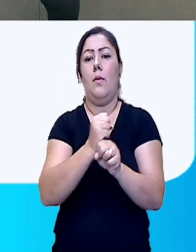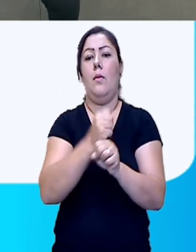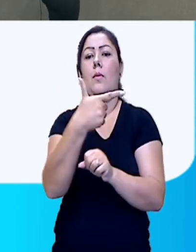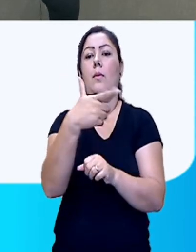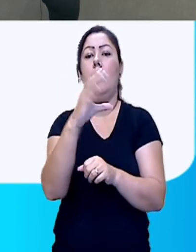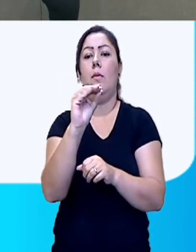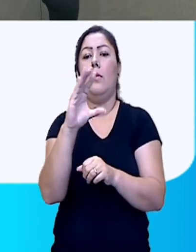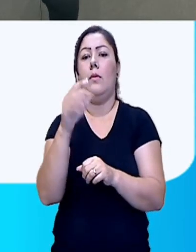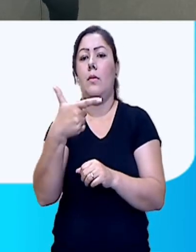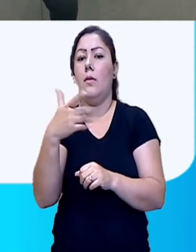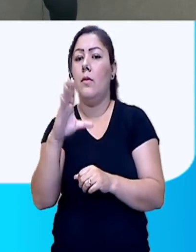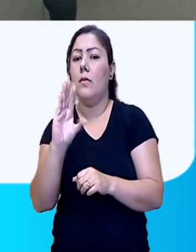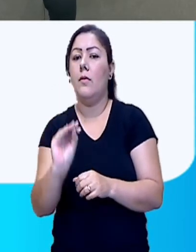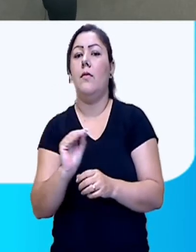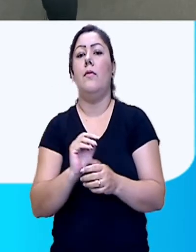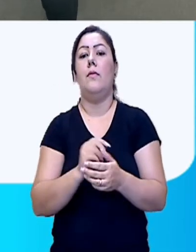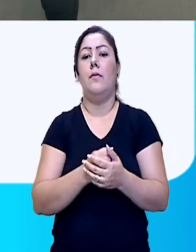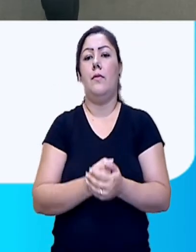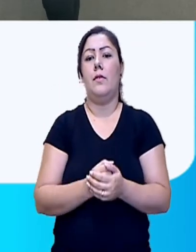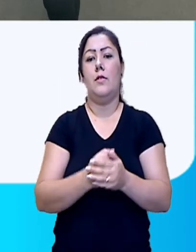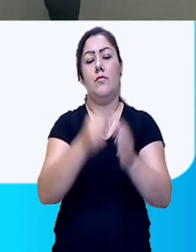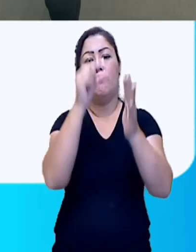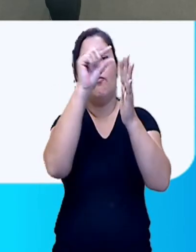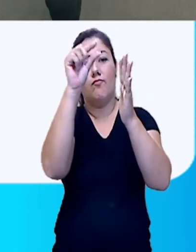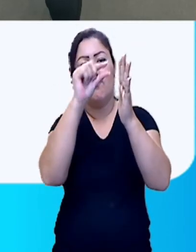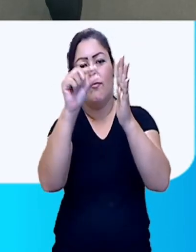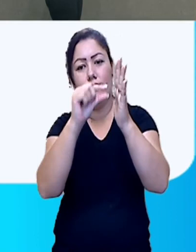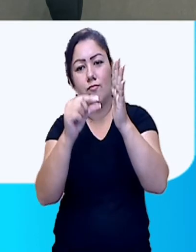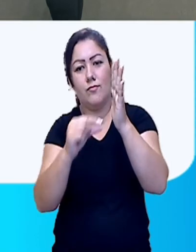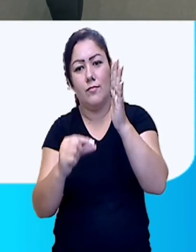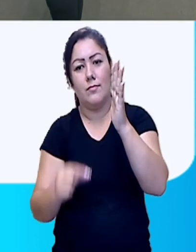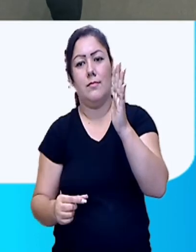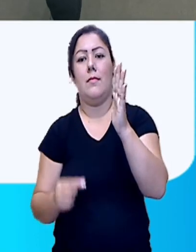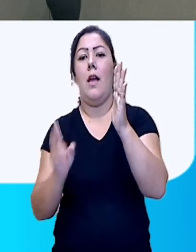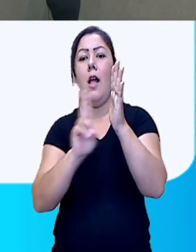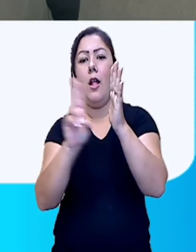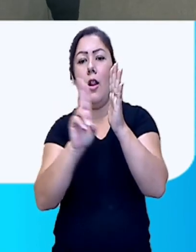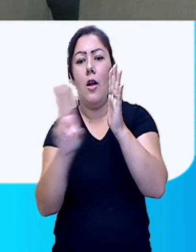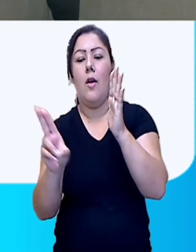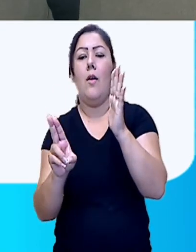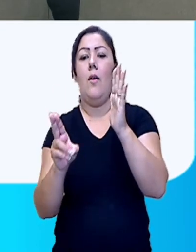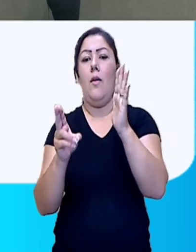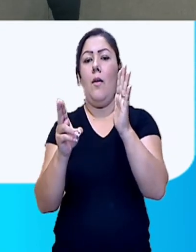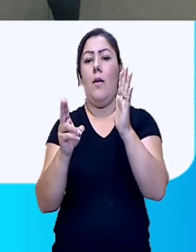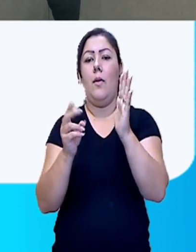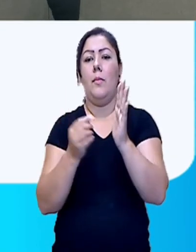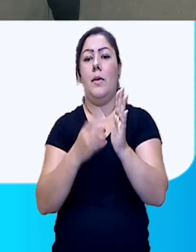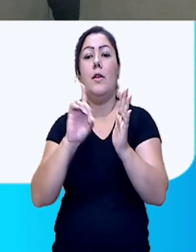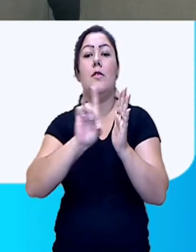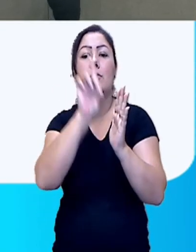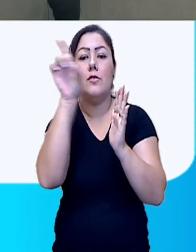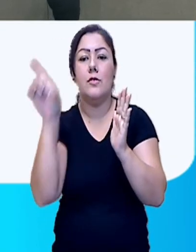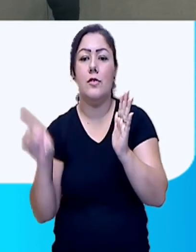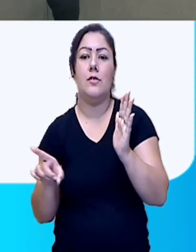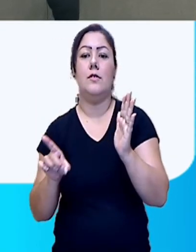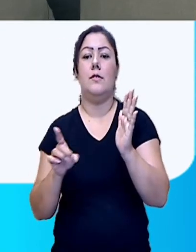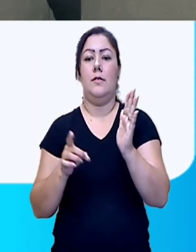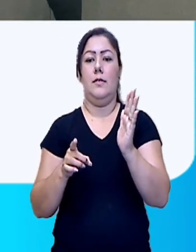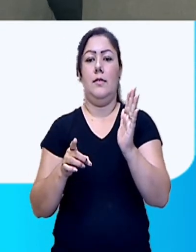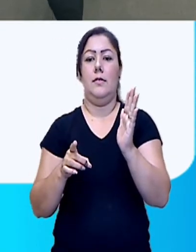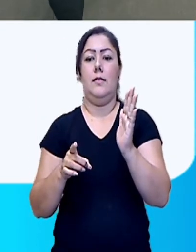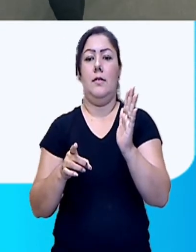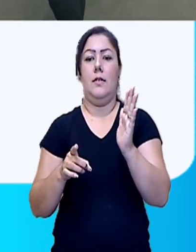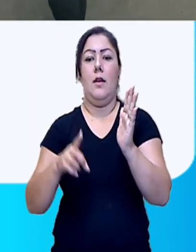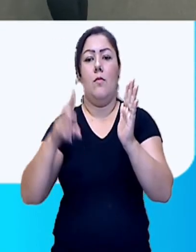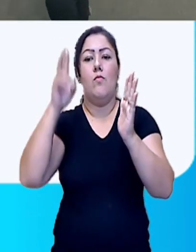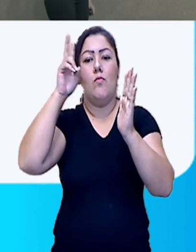agência, conta, o nome. Aí aqui está discriminando a data, né, que é o histórico